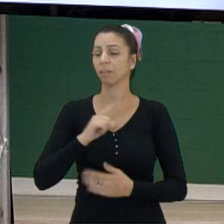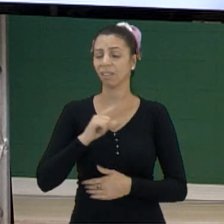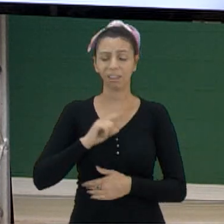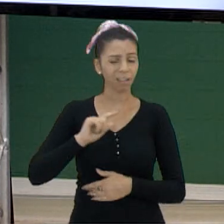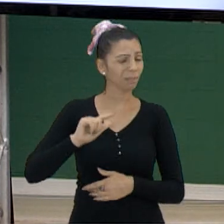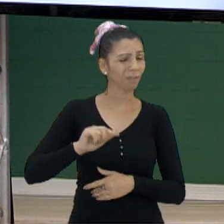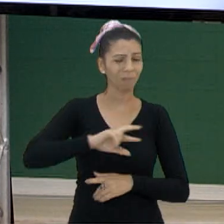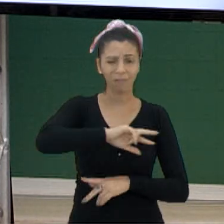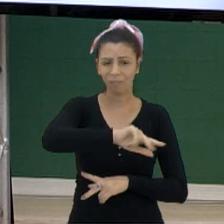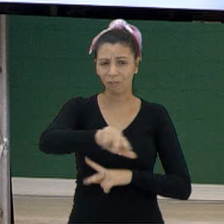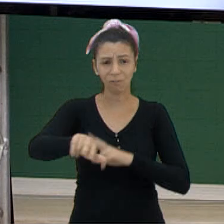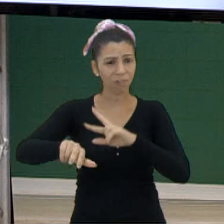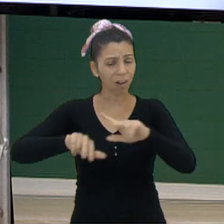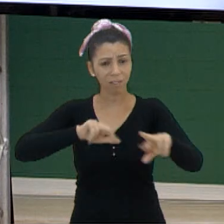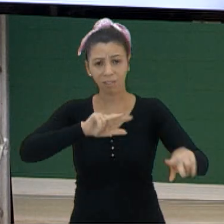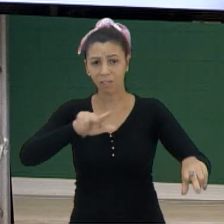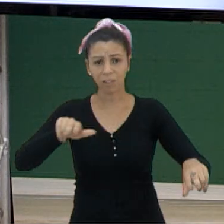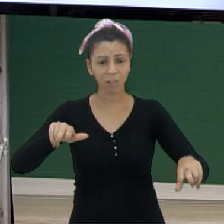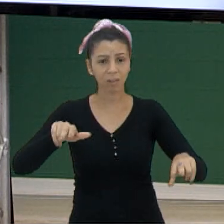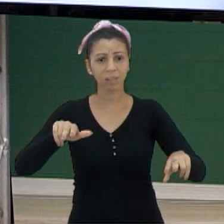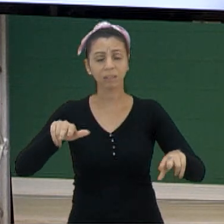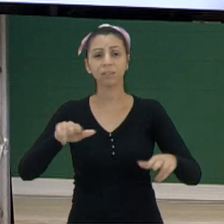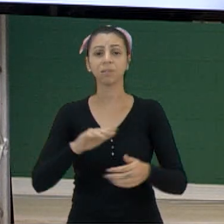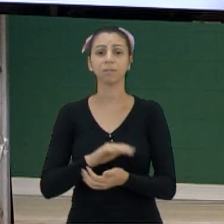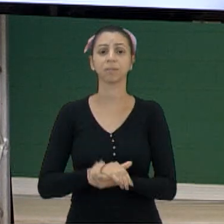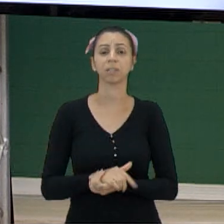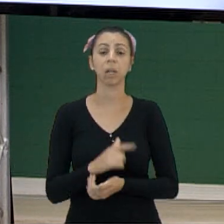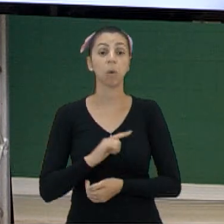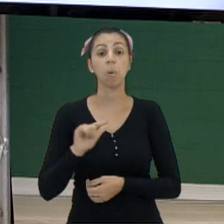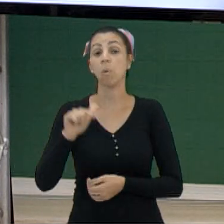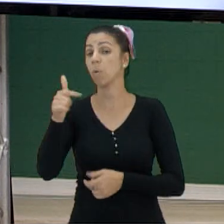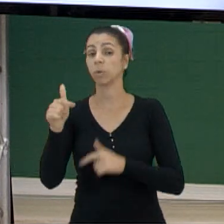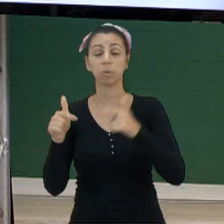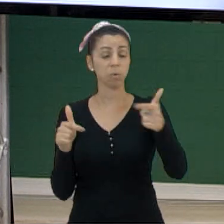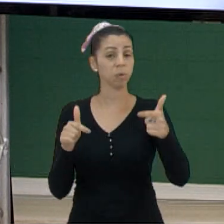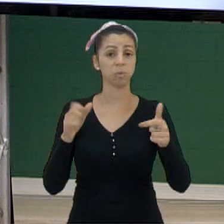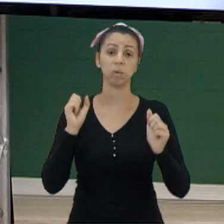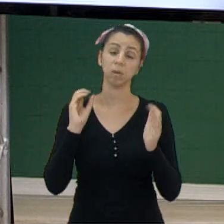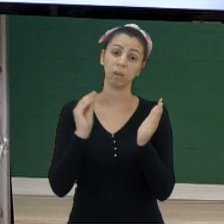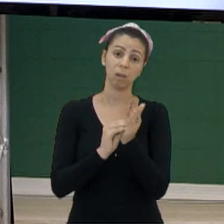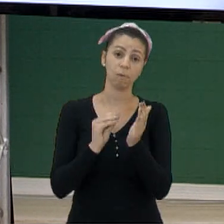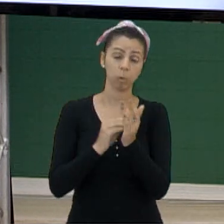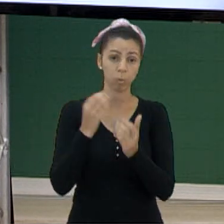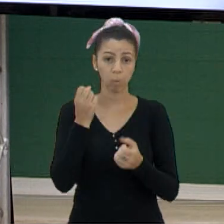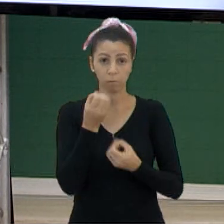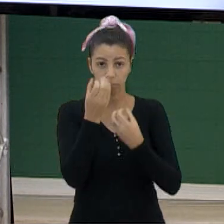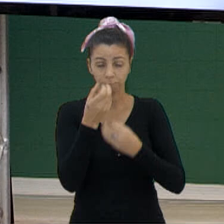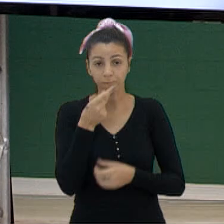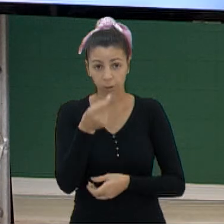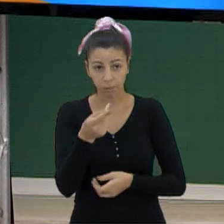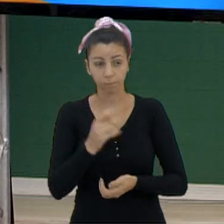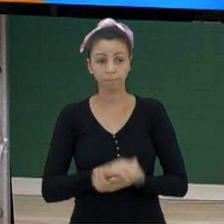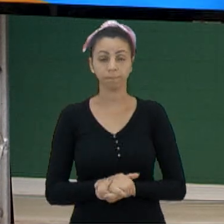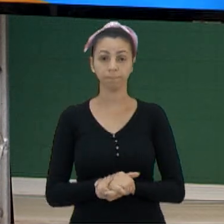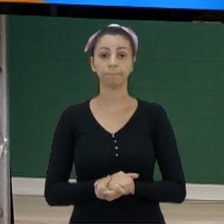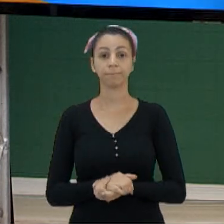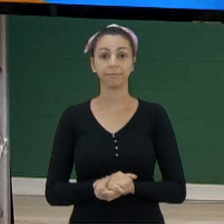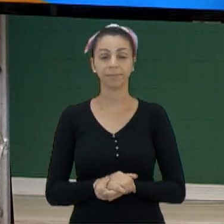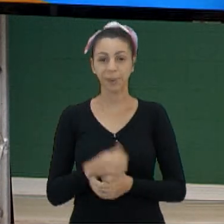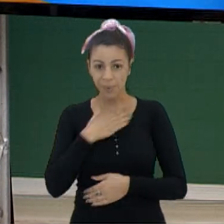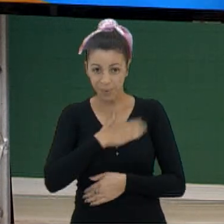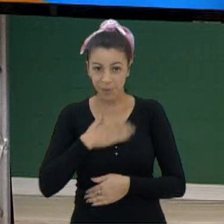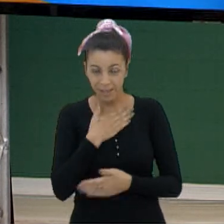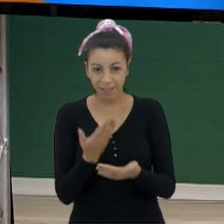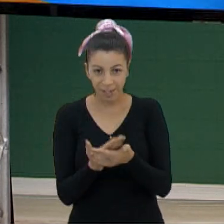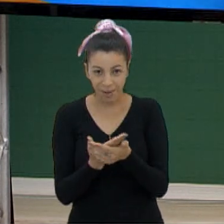uma pintora, tem o Rubens, muitos outros que a gente não falou aqui, tá bom então? Então, gostaram da aula